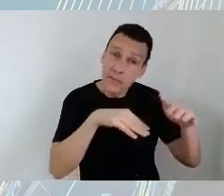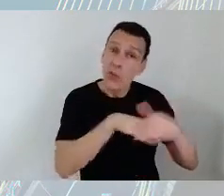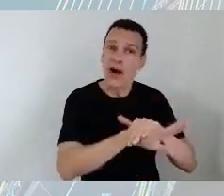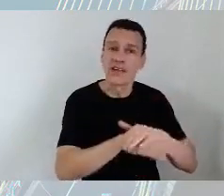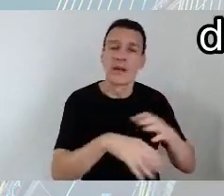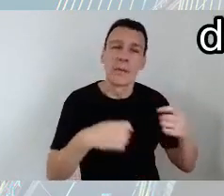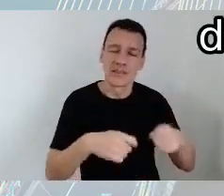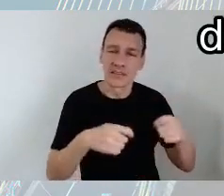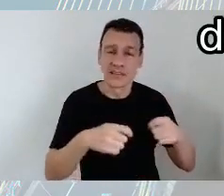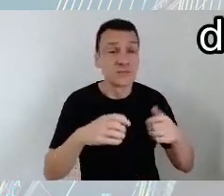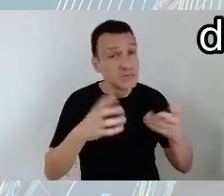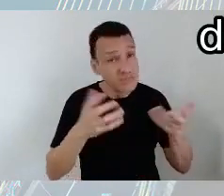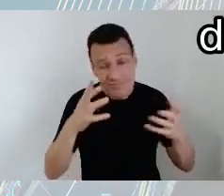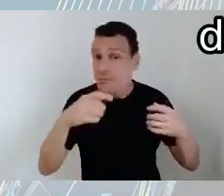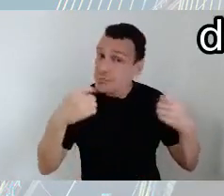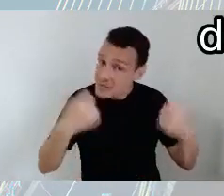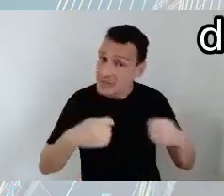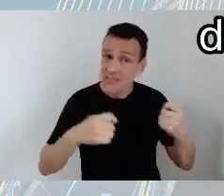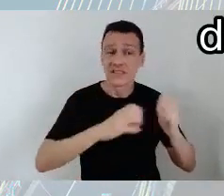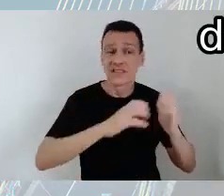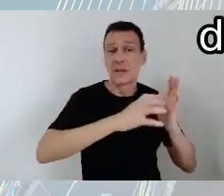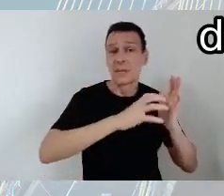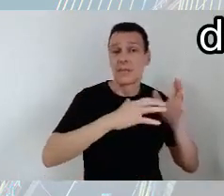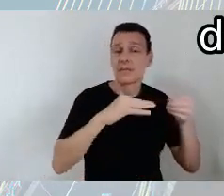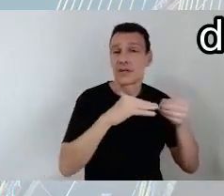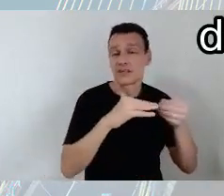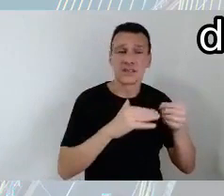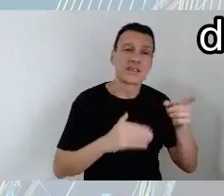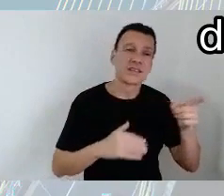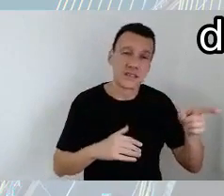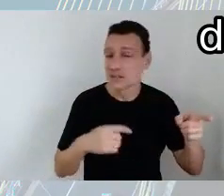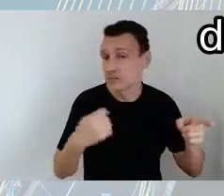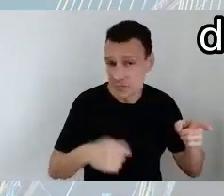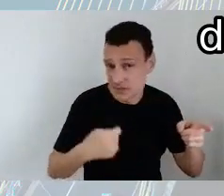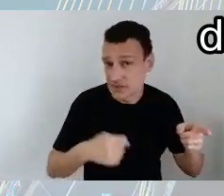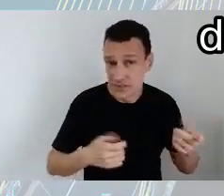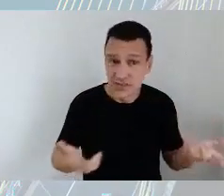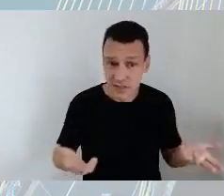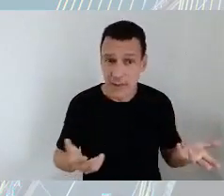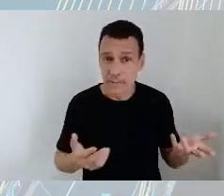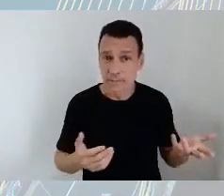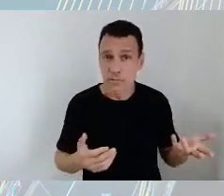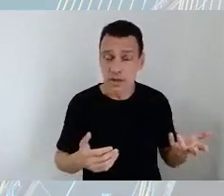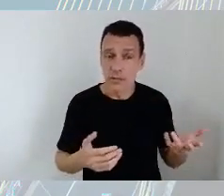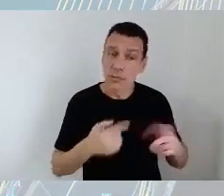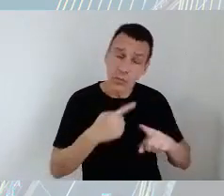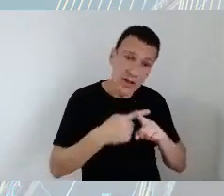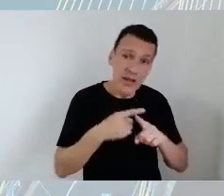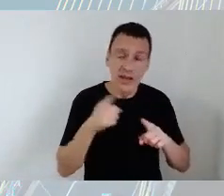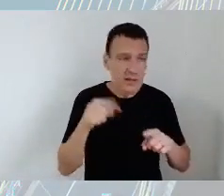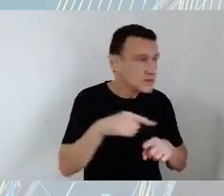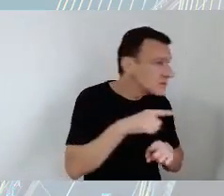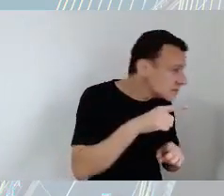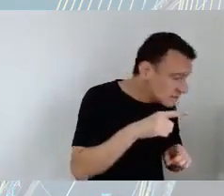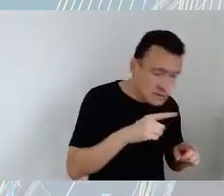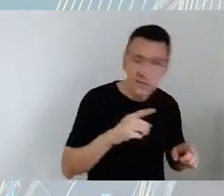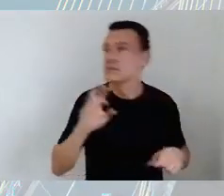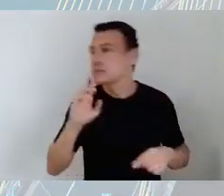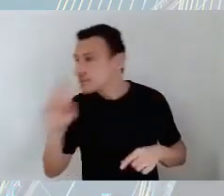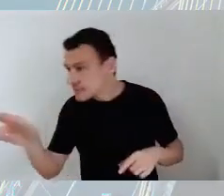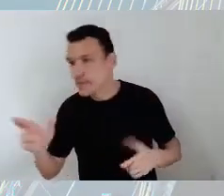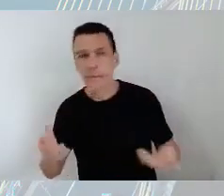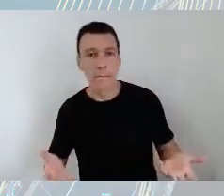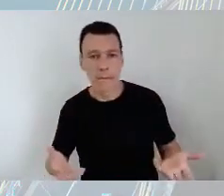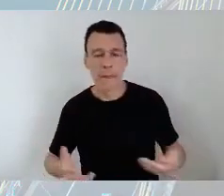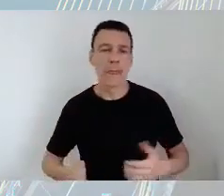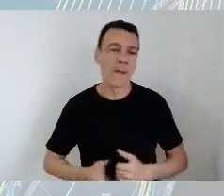fazer um cache desse histórico por um determinado momento é importante. Uma vez que eu já sei essa parte de quais são as regras